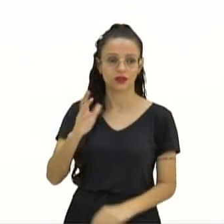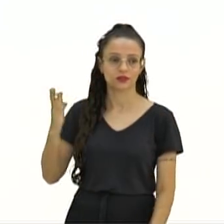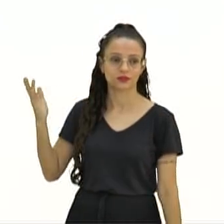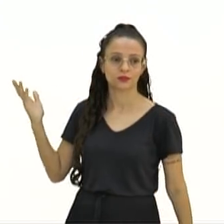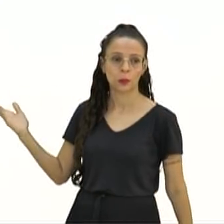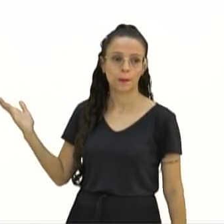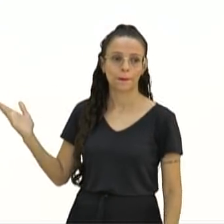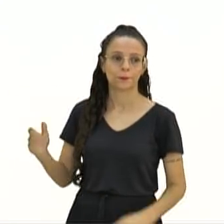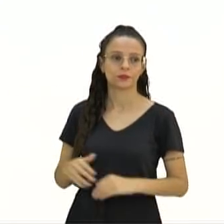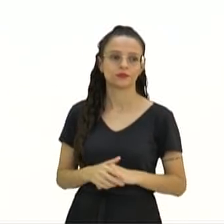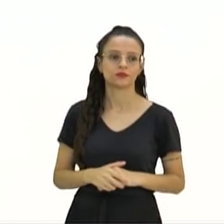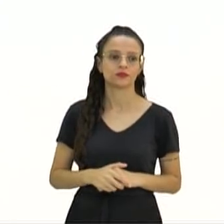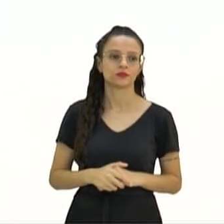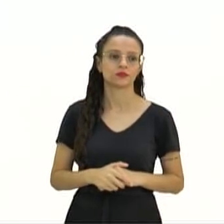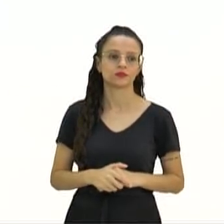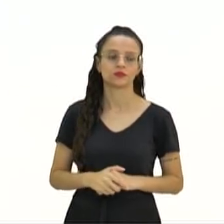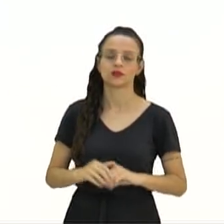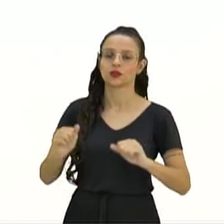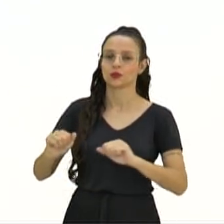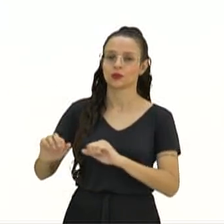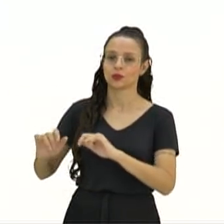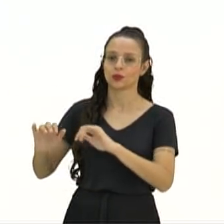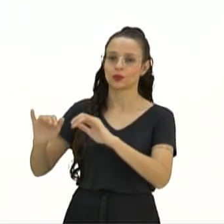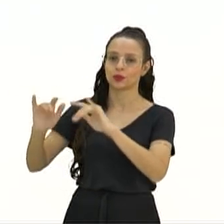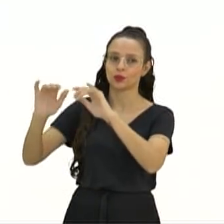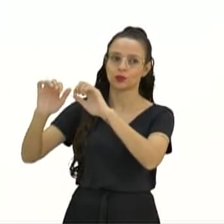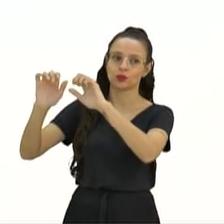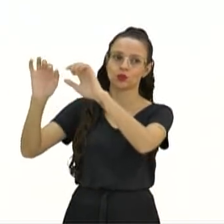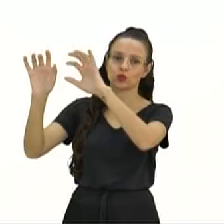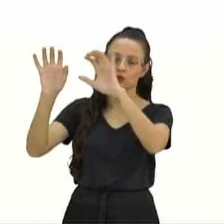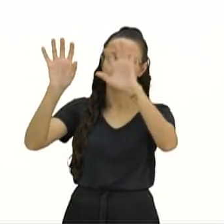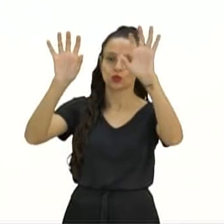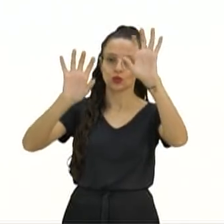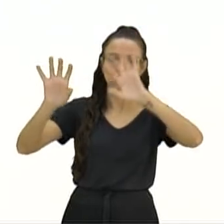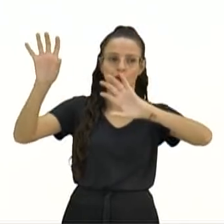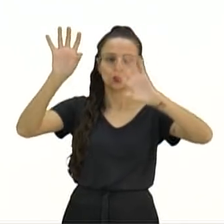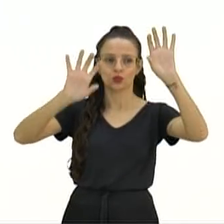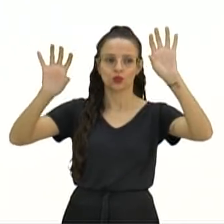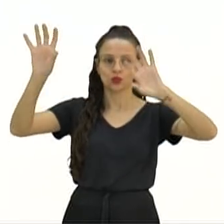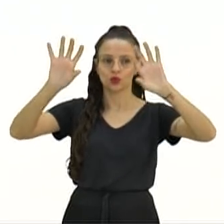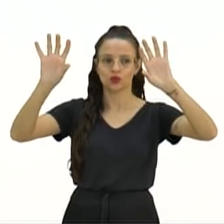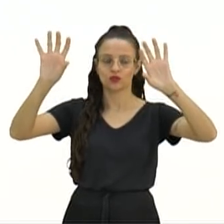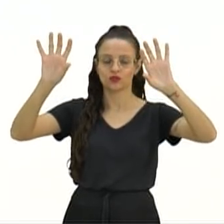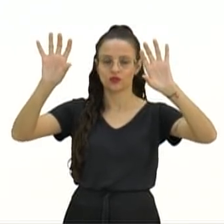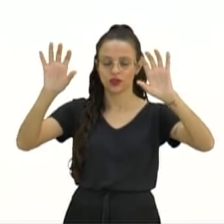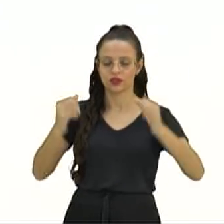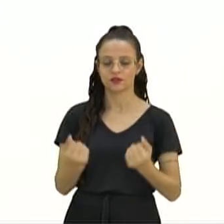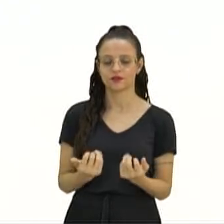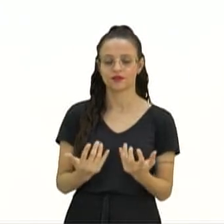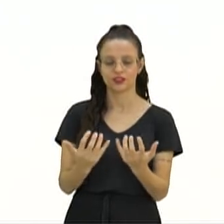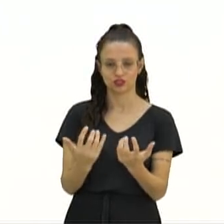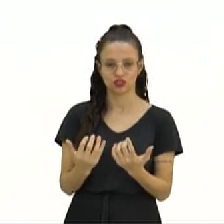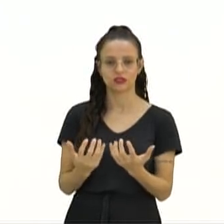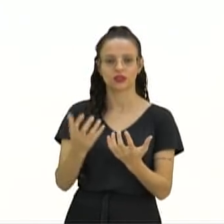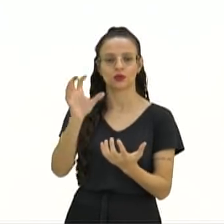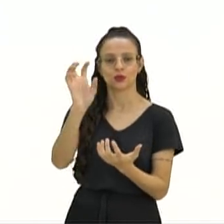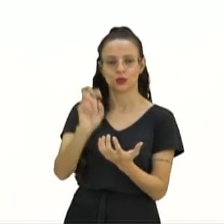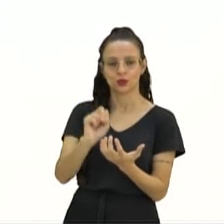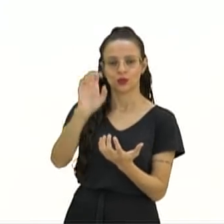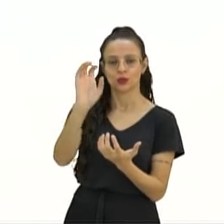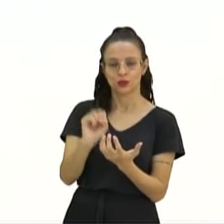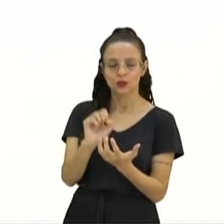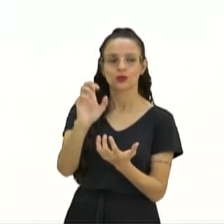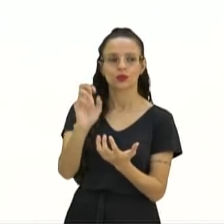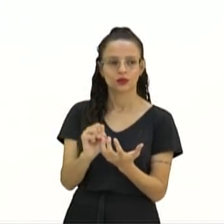como o esquema mostra para nós. Evaporação, condensa, forma nuvem, a vegetação também vai transpirar, vamos